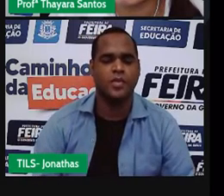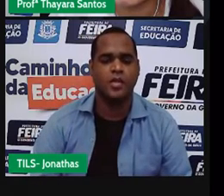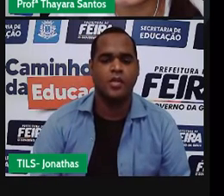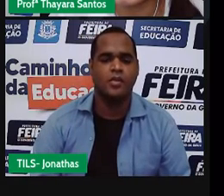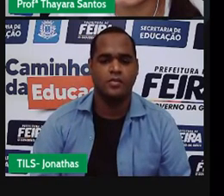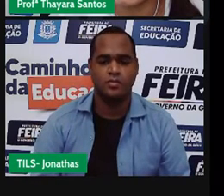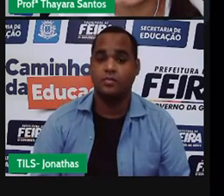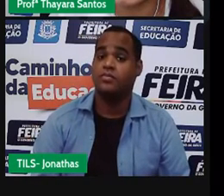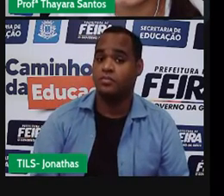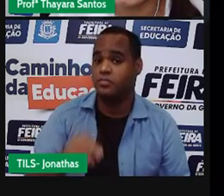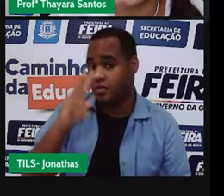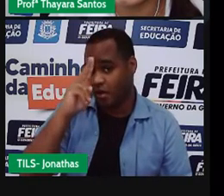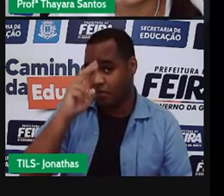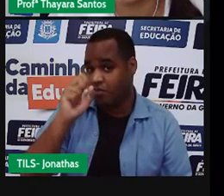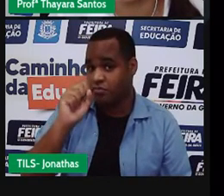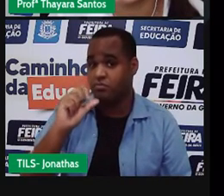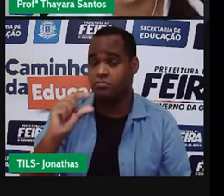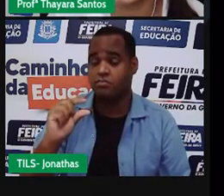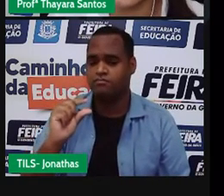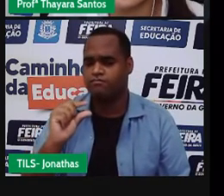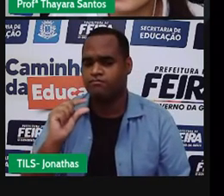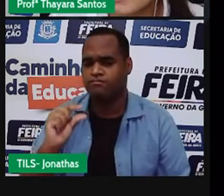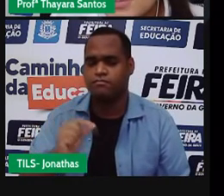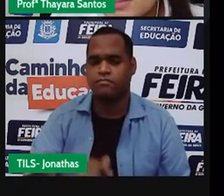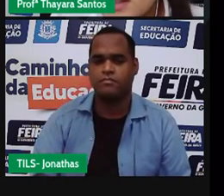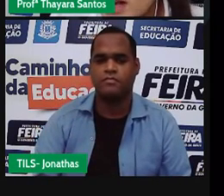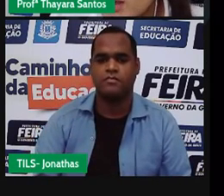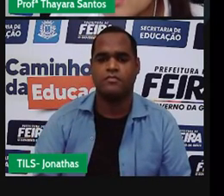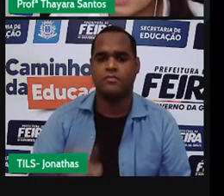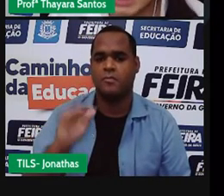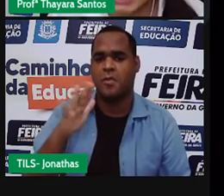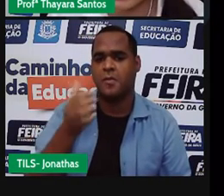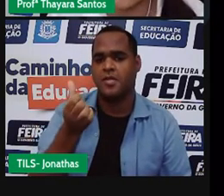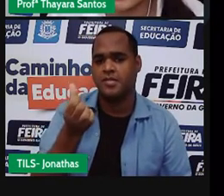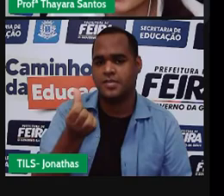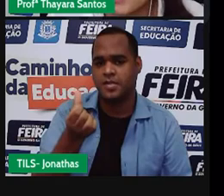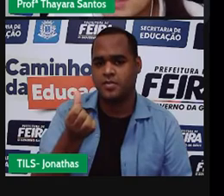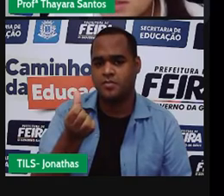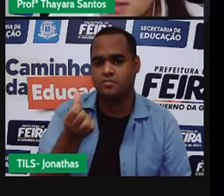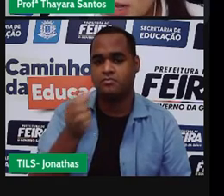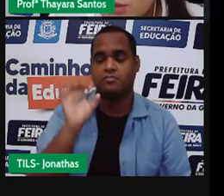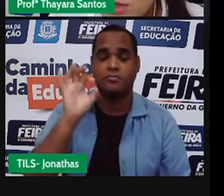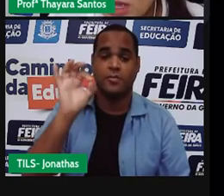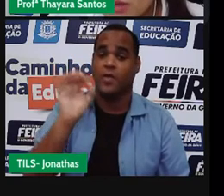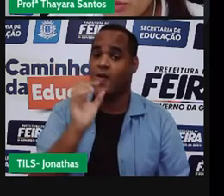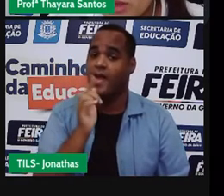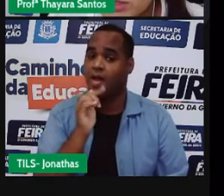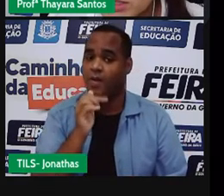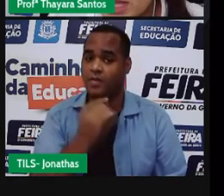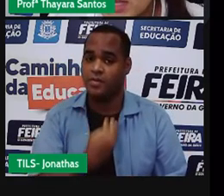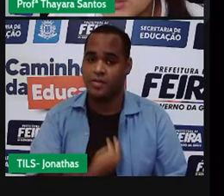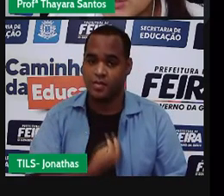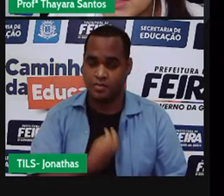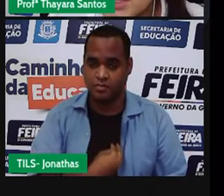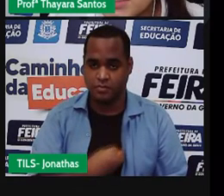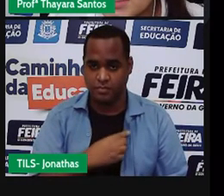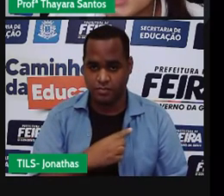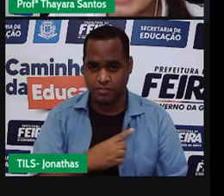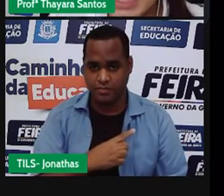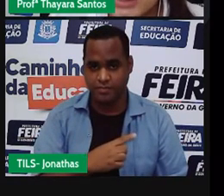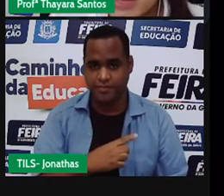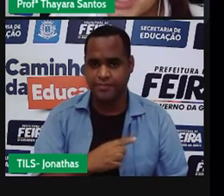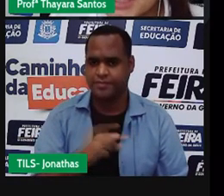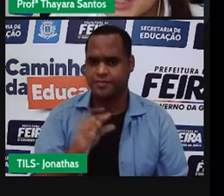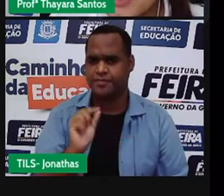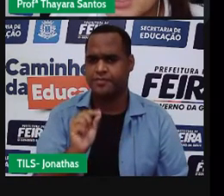e bota mais frio ainda deixei aqui ó em 6° a água em 6° qual é o estágio que